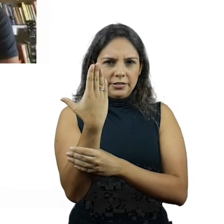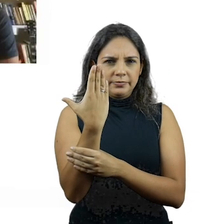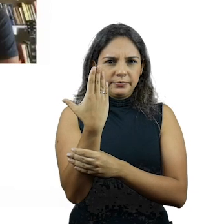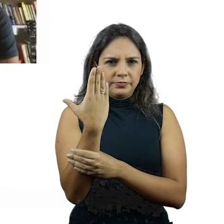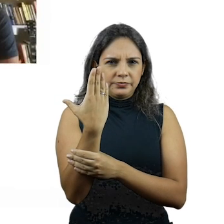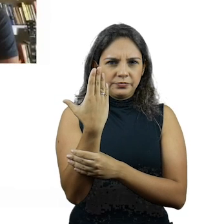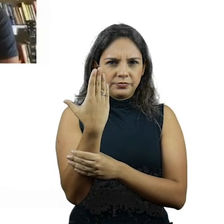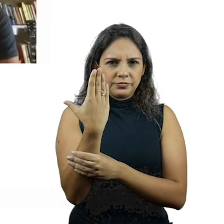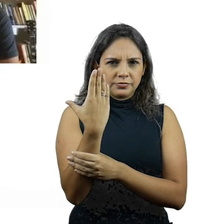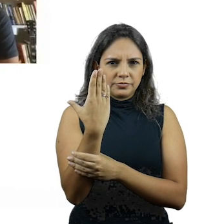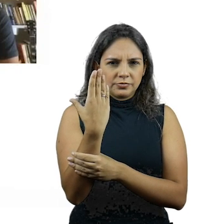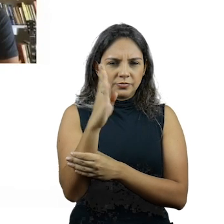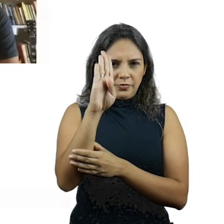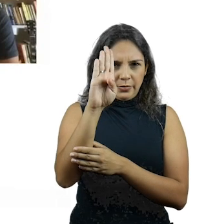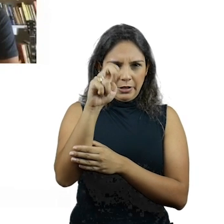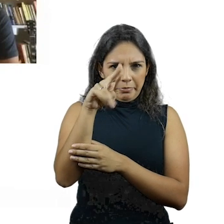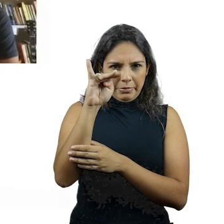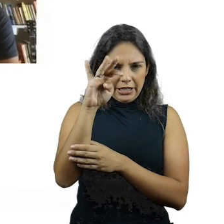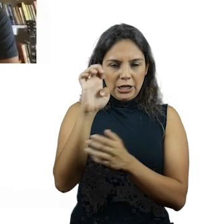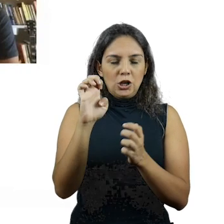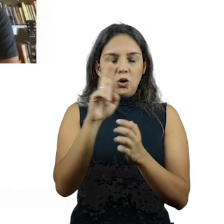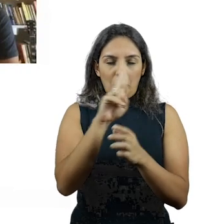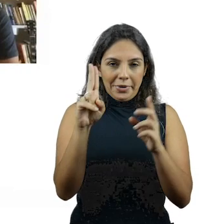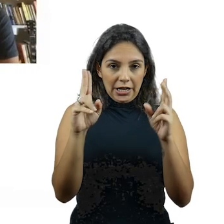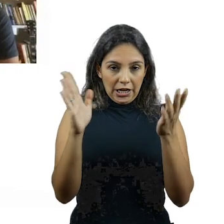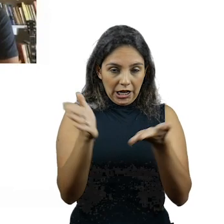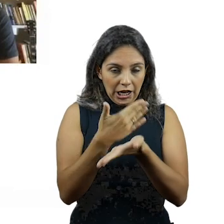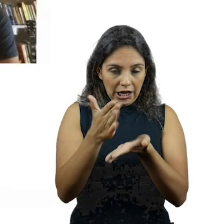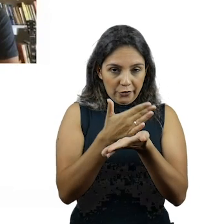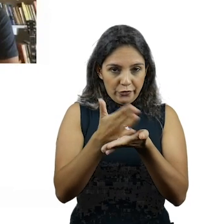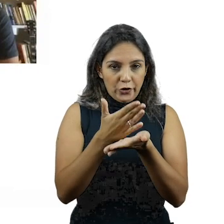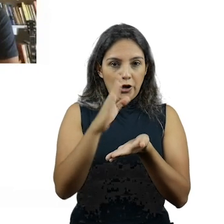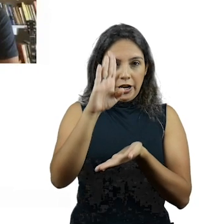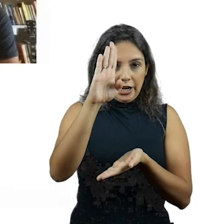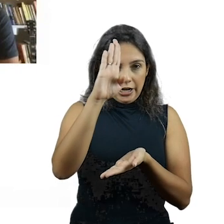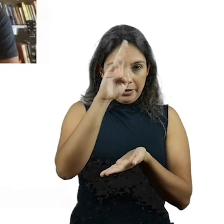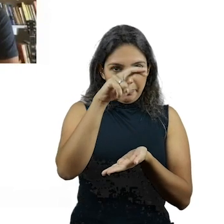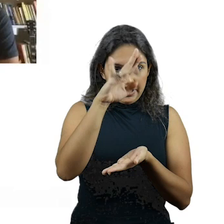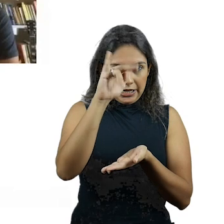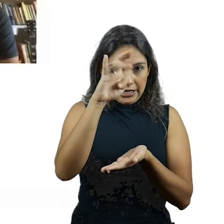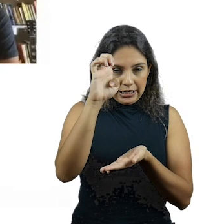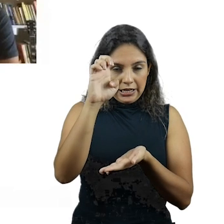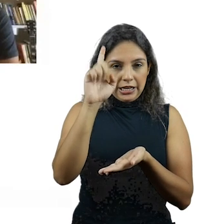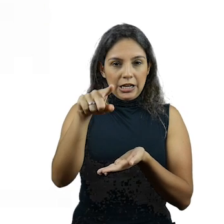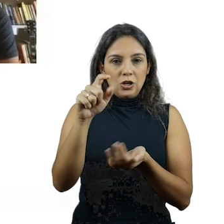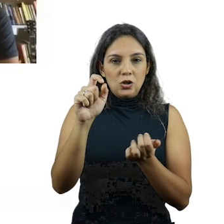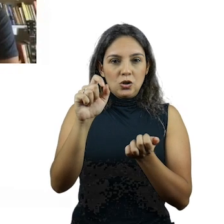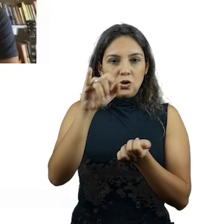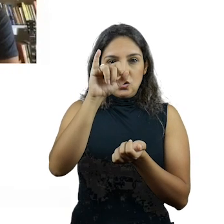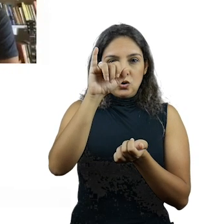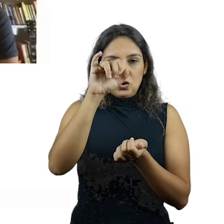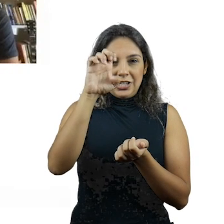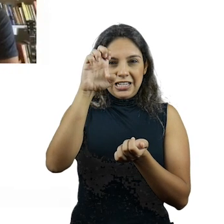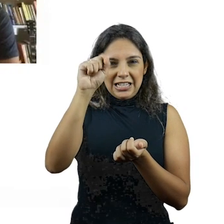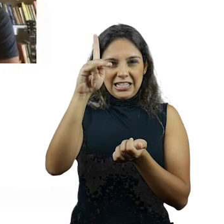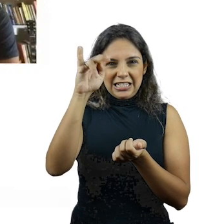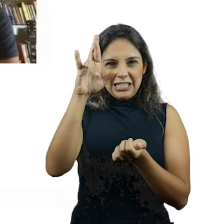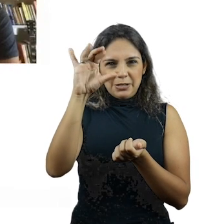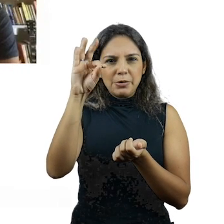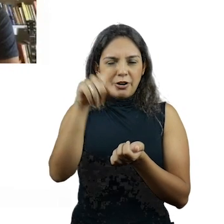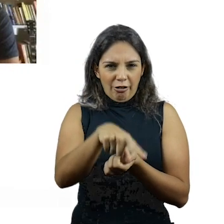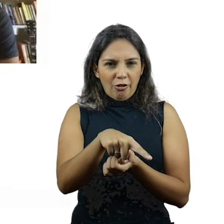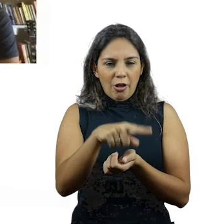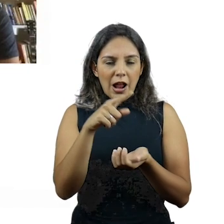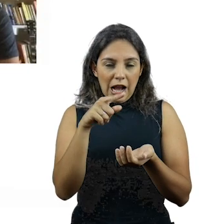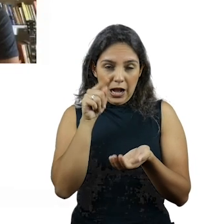os Espíritos, porque o Bellini, esse meu personagem detetive, ele é um amante de blues. Ele gosta muito de blues antigos,